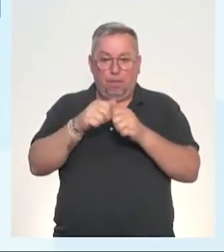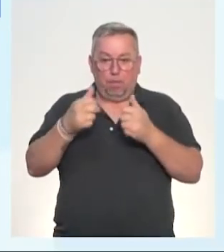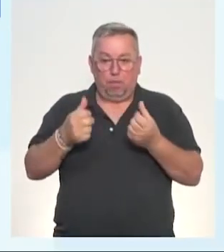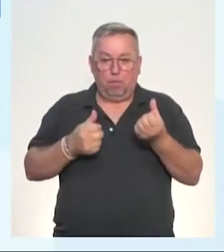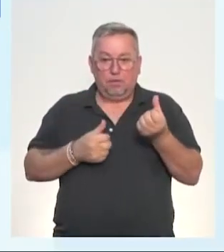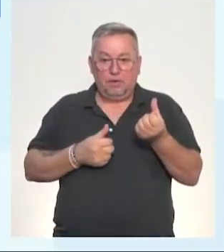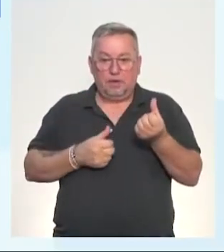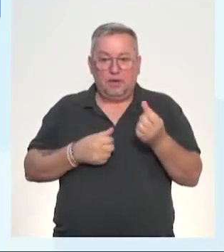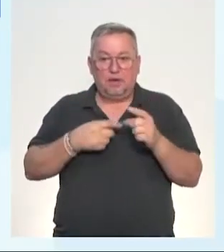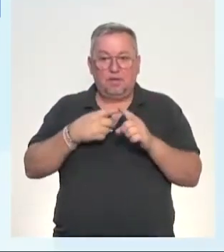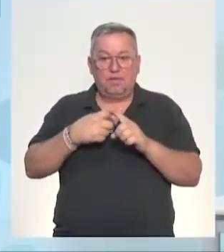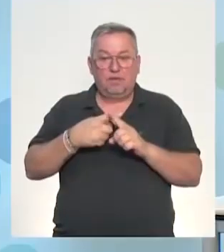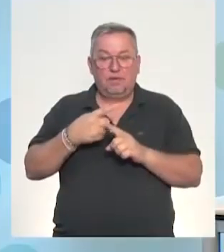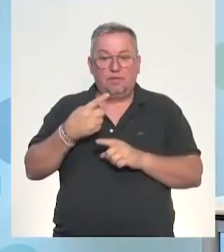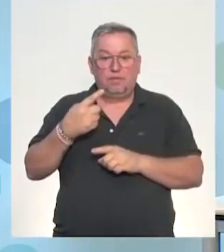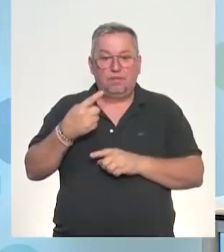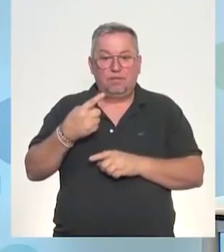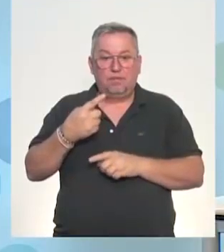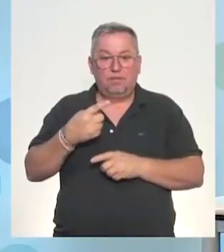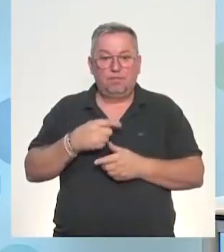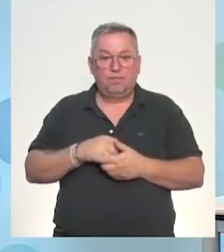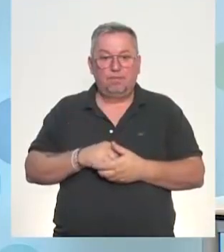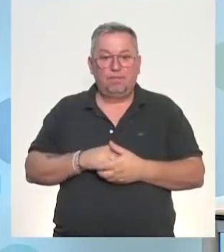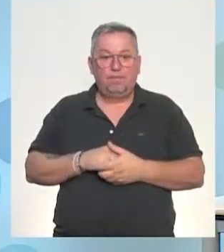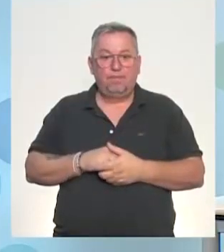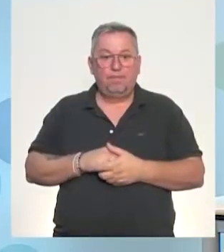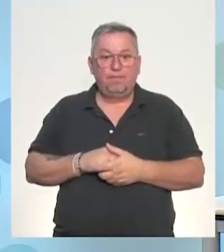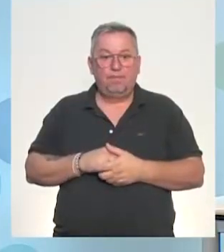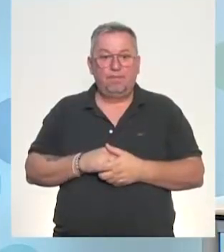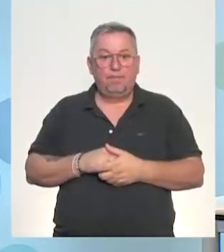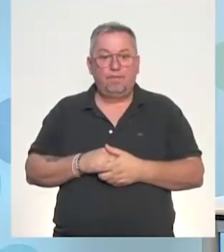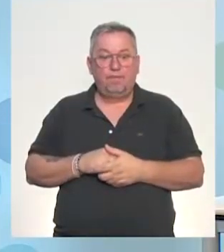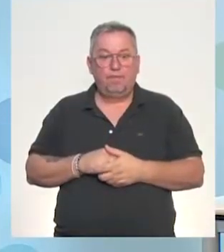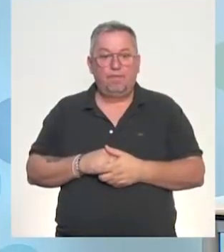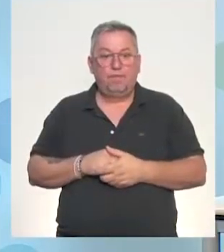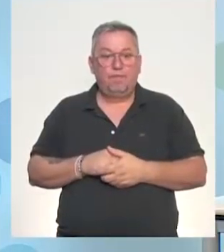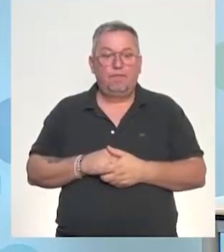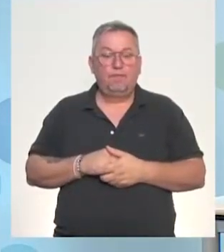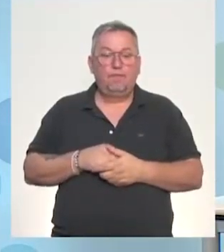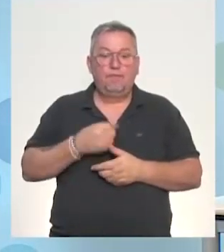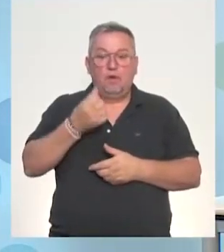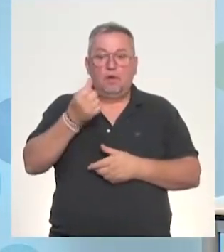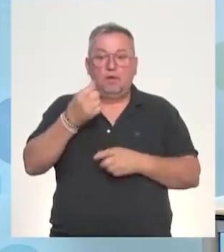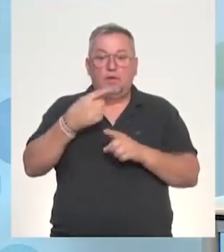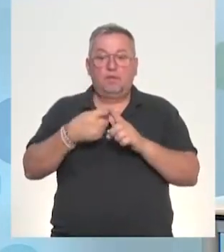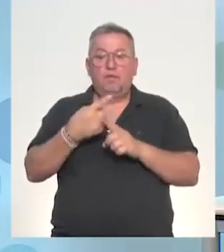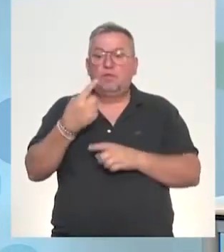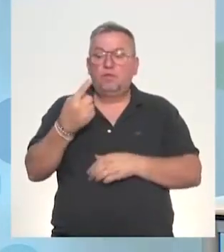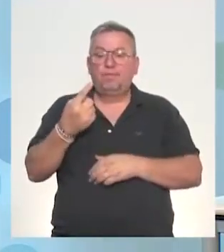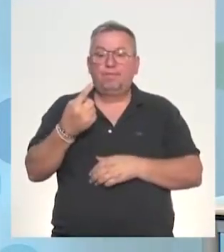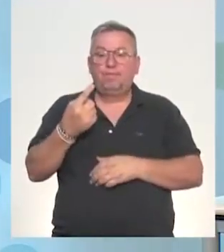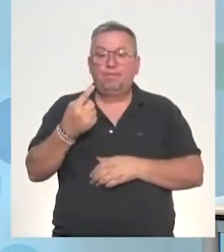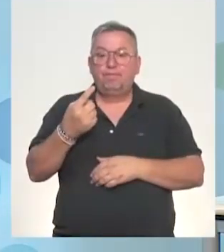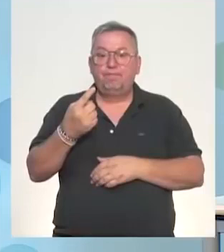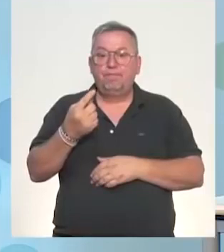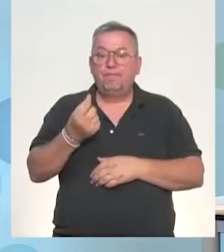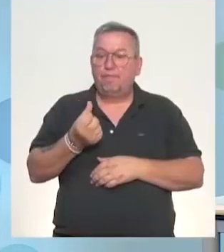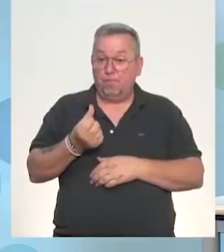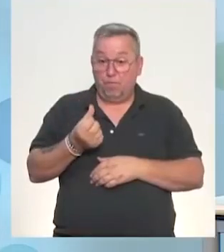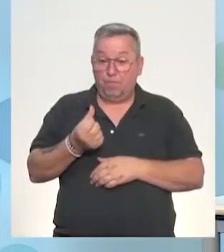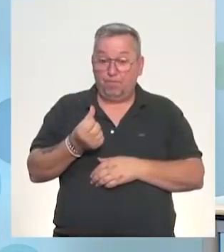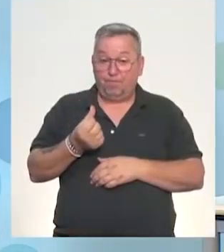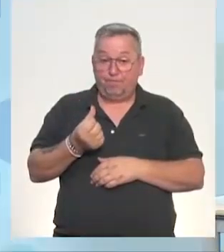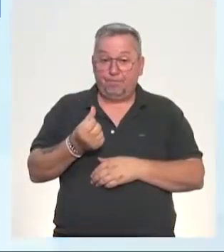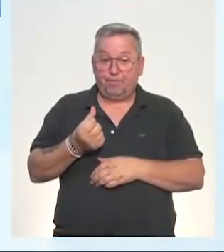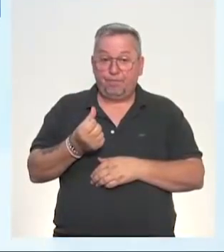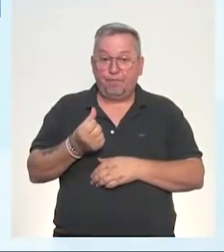6 vezes, deixa eu pegar a caneta, tá? Do 6 vezes 1. Encontramos o 6. Tá?